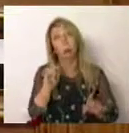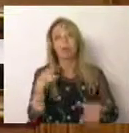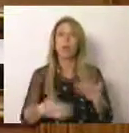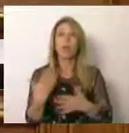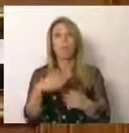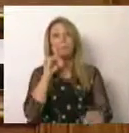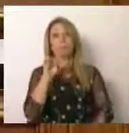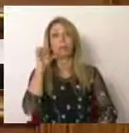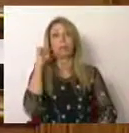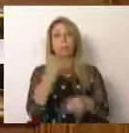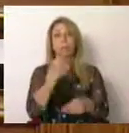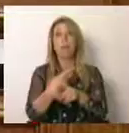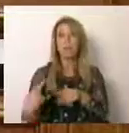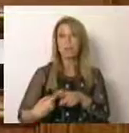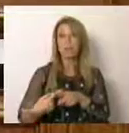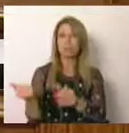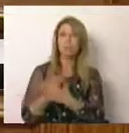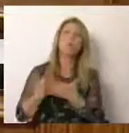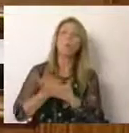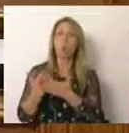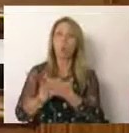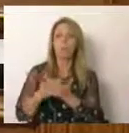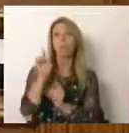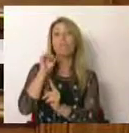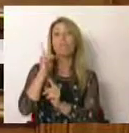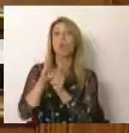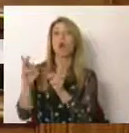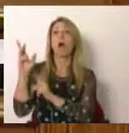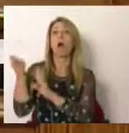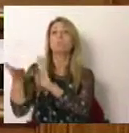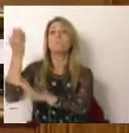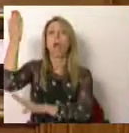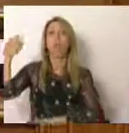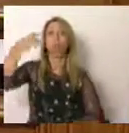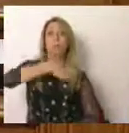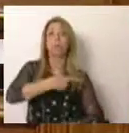Os interesses económicos a sobrevalorizarem-se em